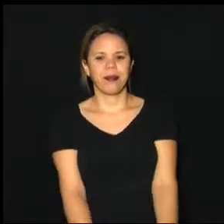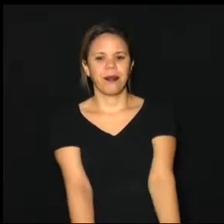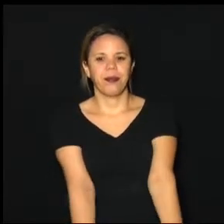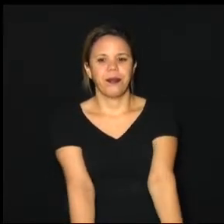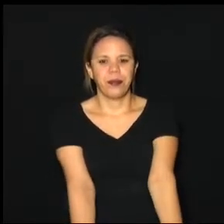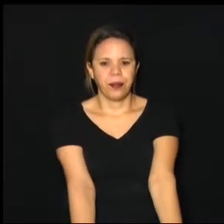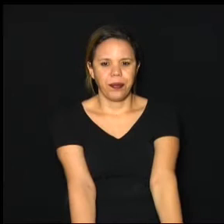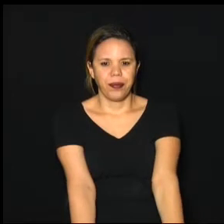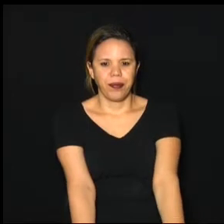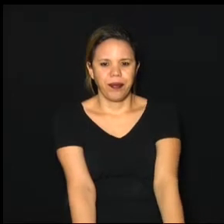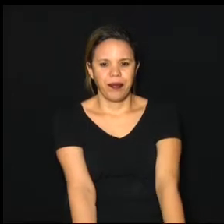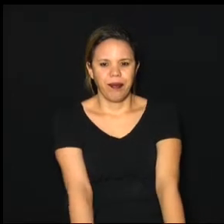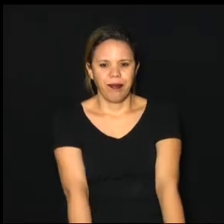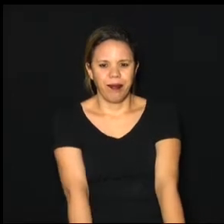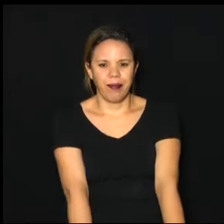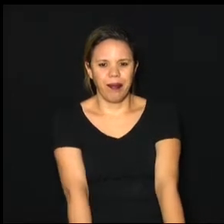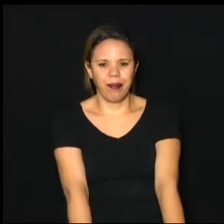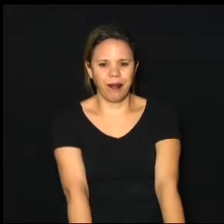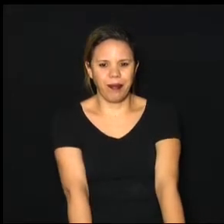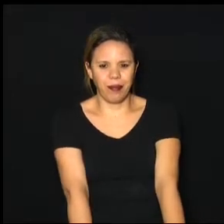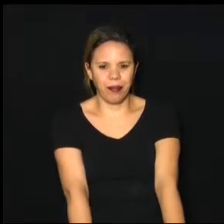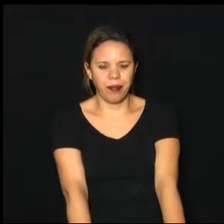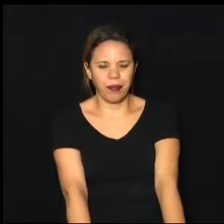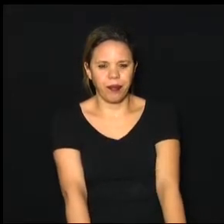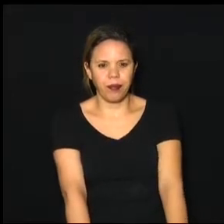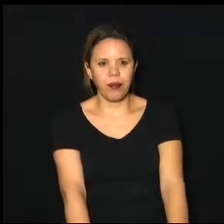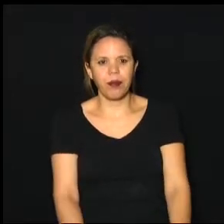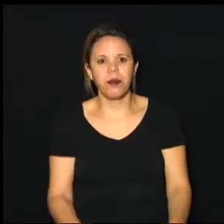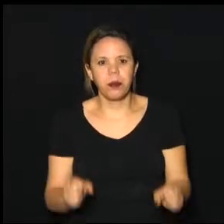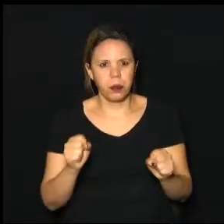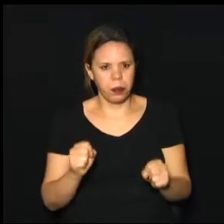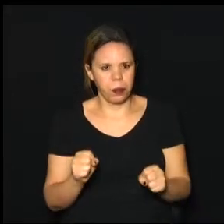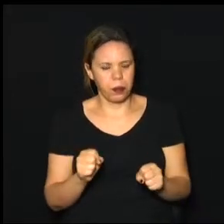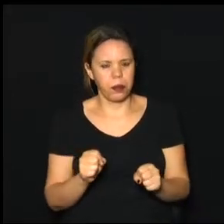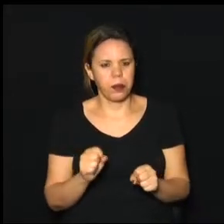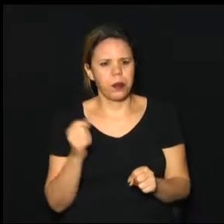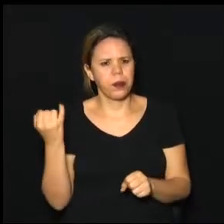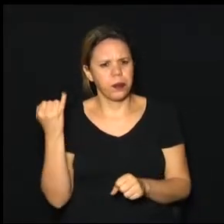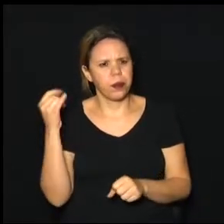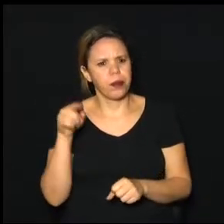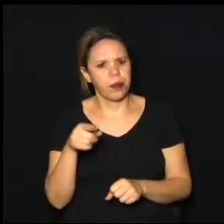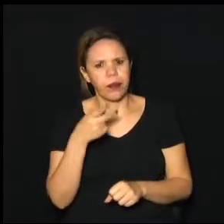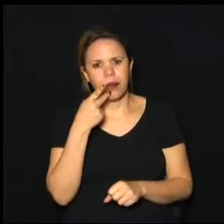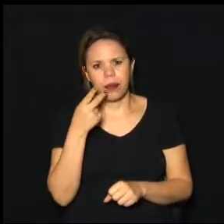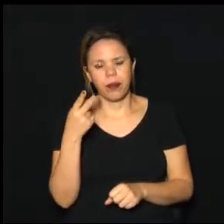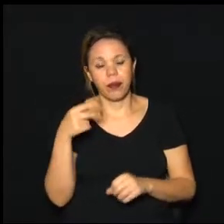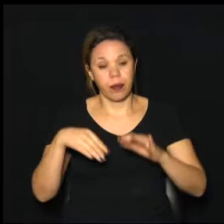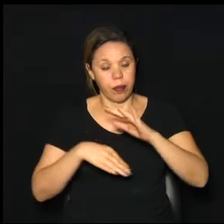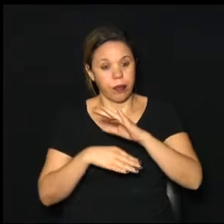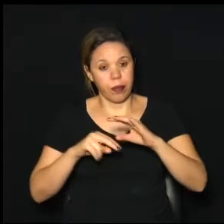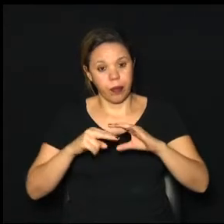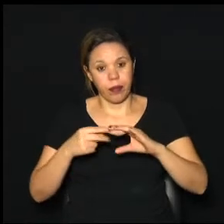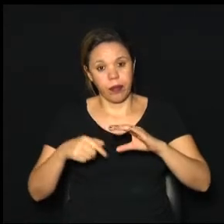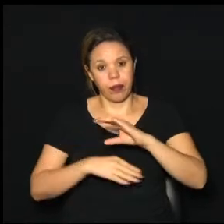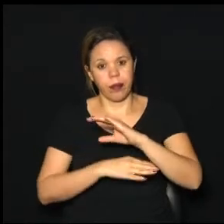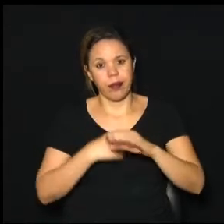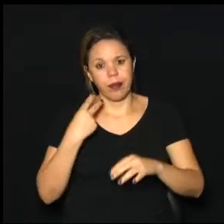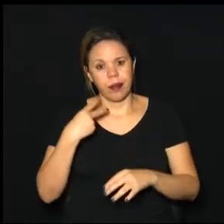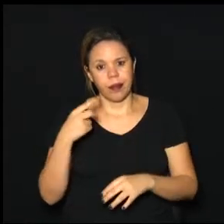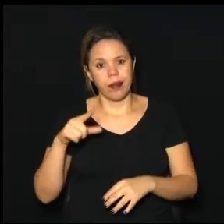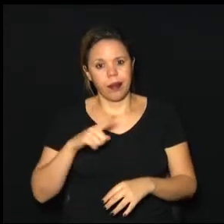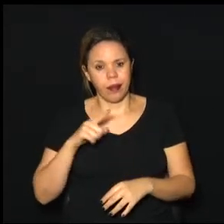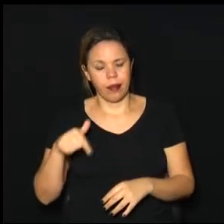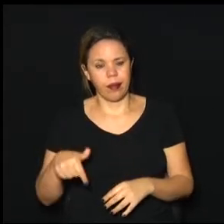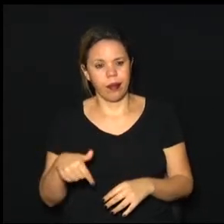Aqui. Joia. Pode divulgar, isso é importante, né? Aqui para a Câmara de Vereadores, por exemplo, eu sei que